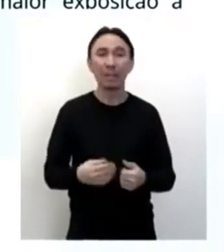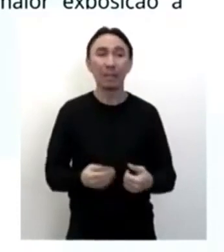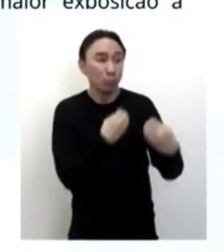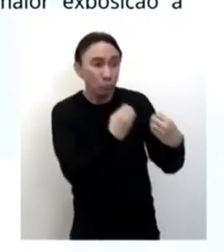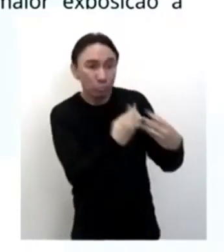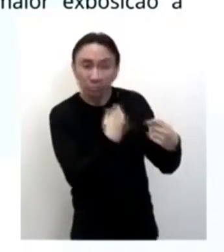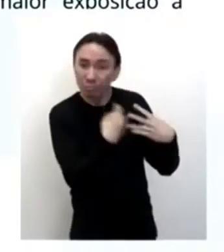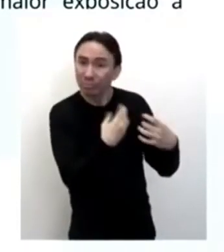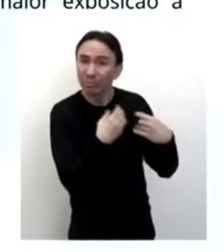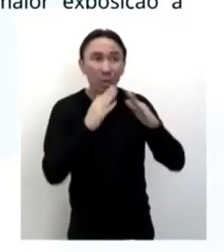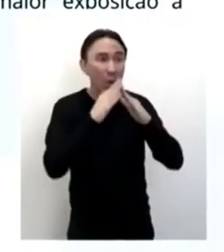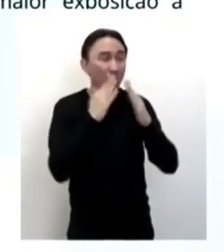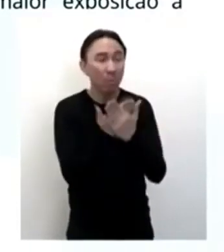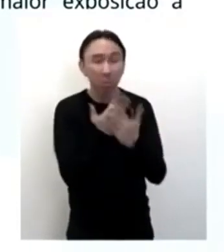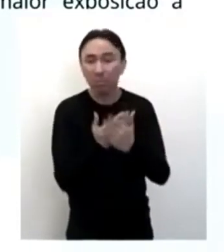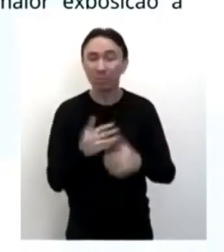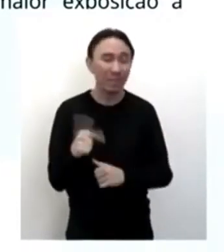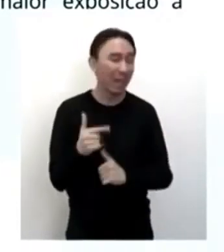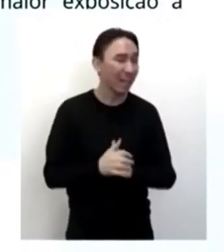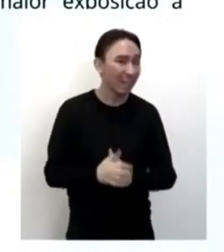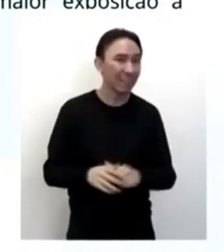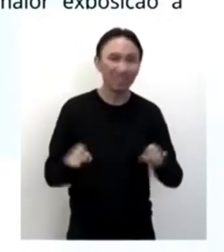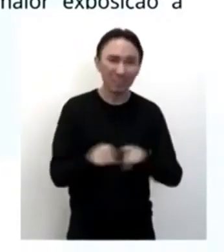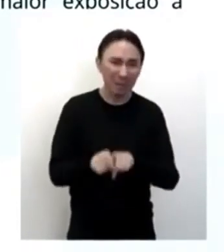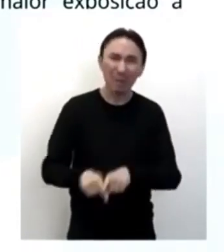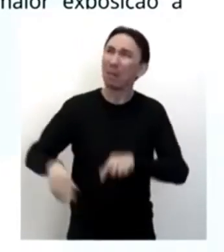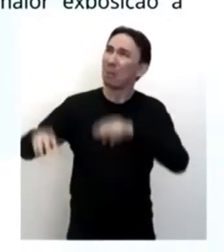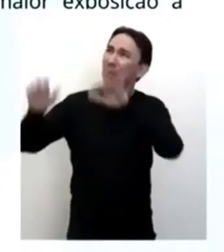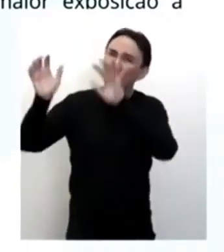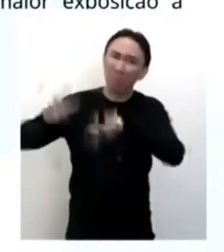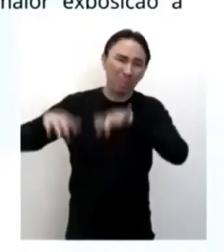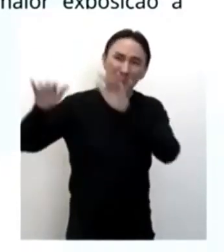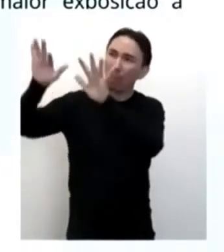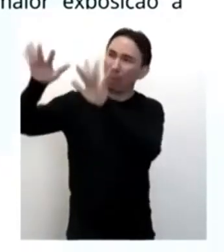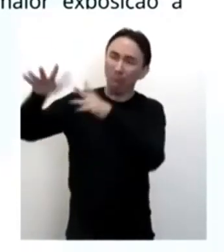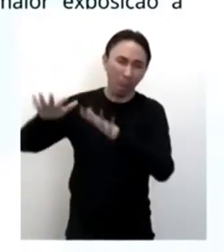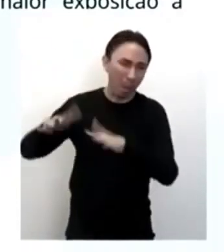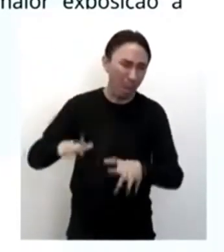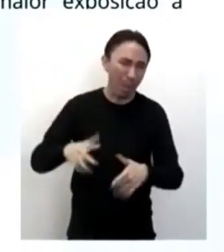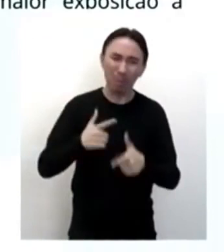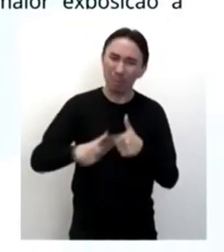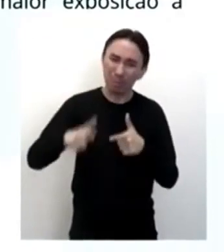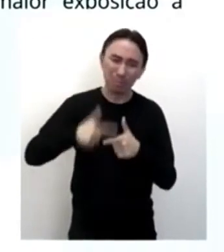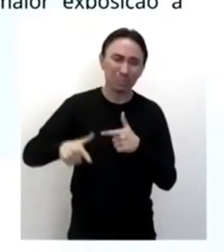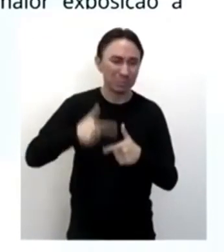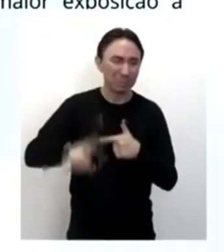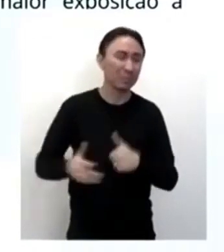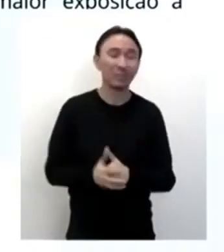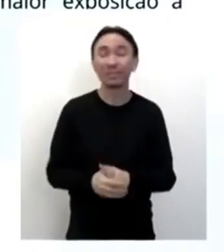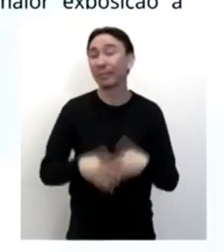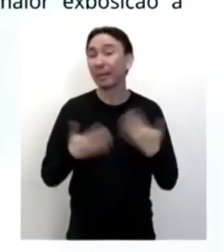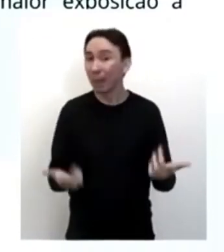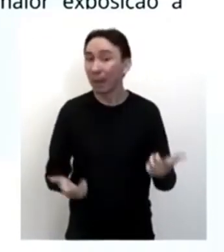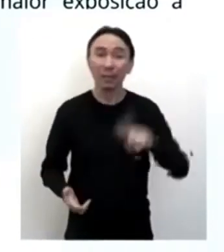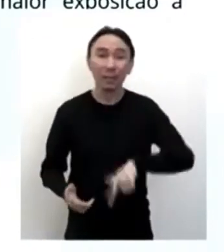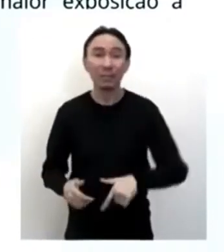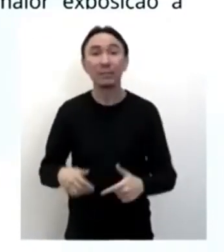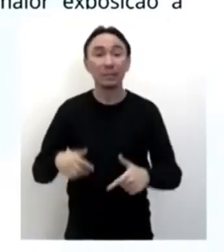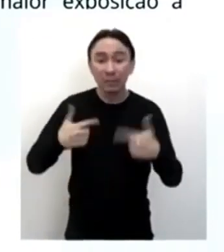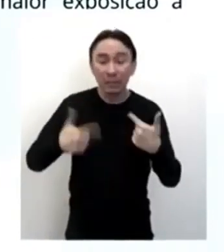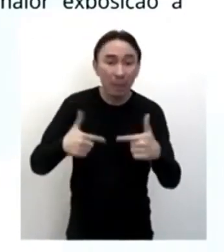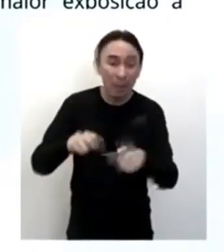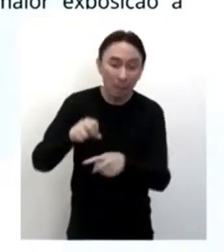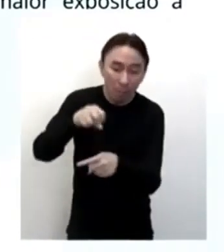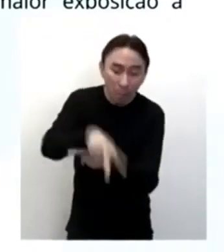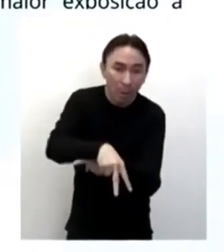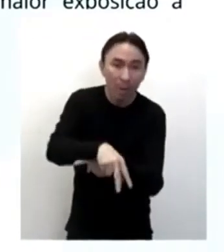de enchentes e desmoronamentos, entre outros, né? Soma-se aí menos oportunidades de emprego, particularmente de formal, né,